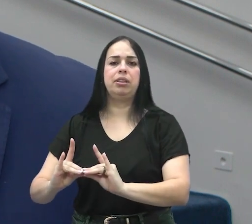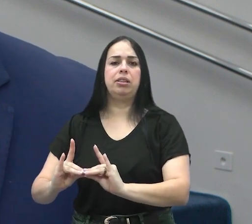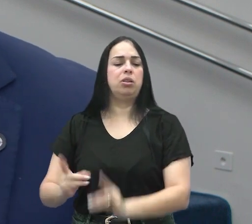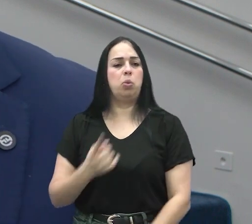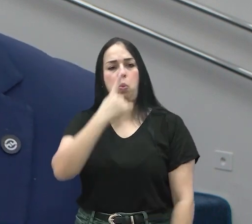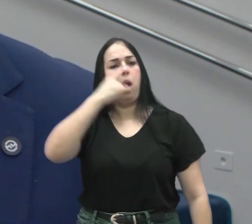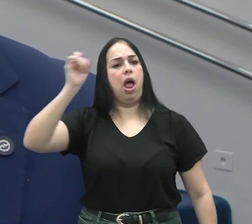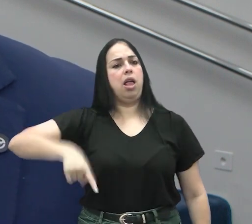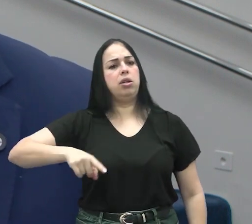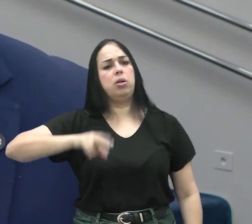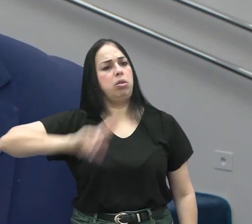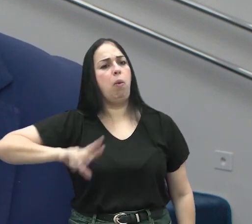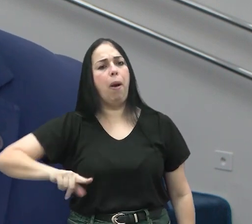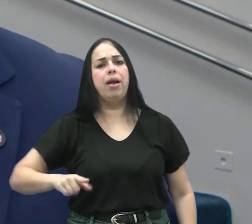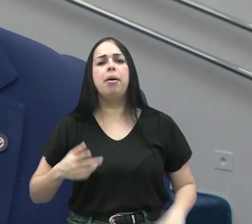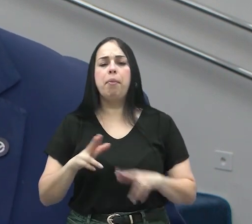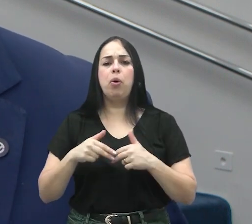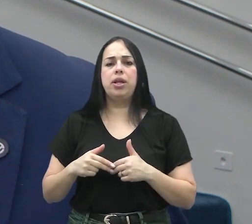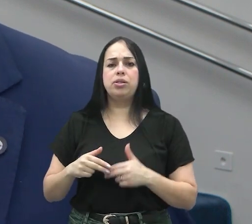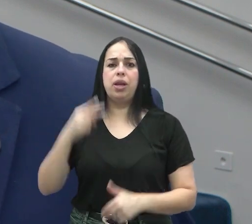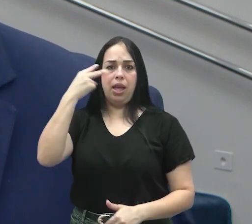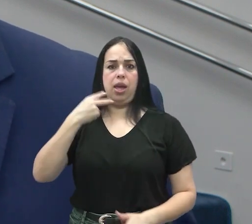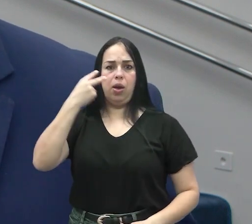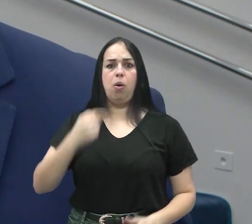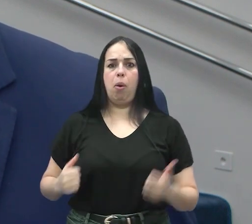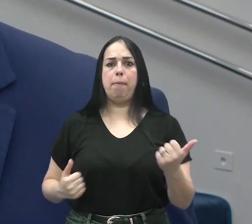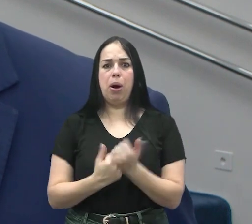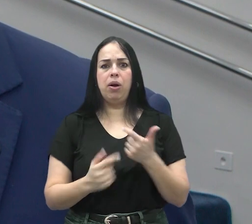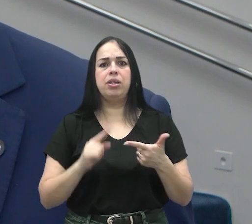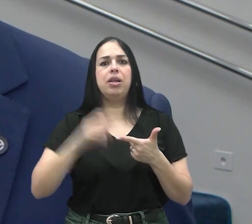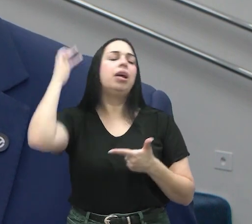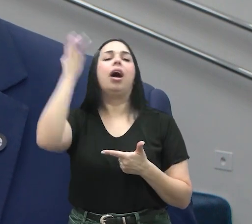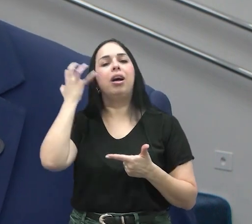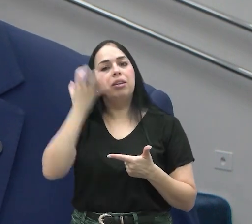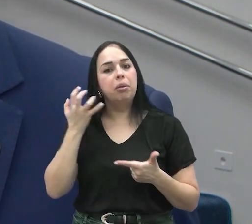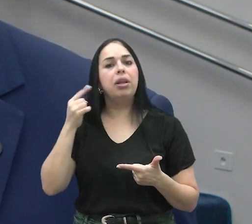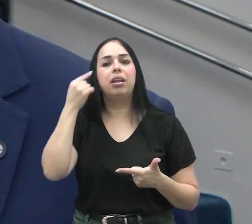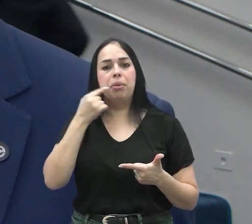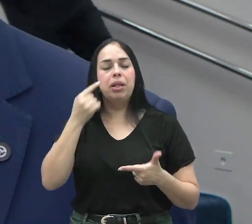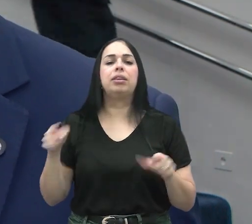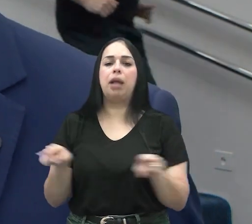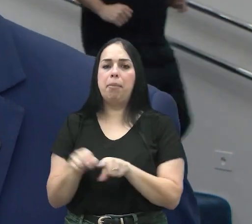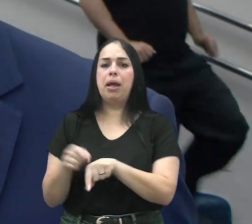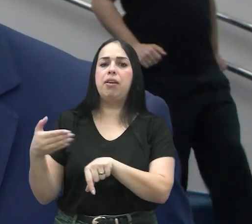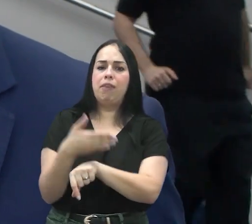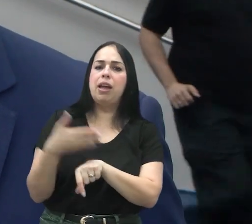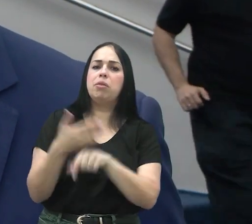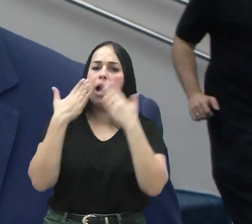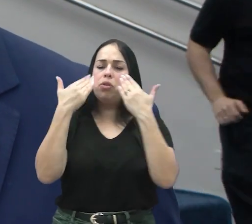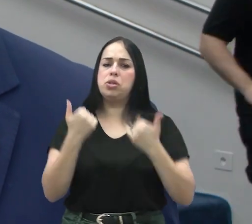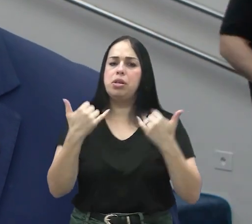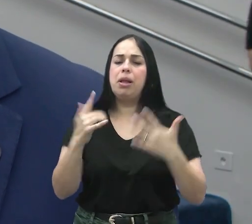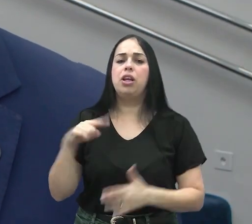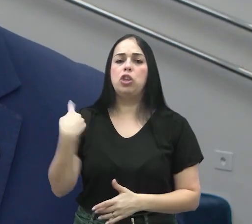não tenham seus filhos jogados no lixo. E por isso tem um apoio desse vereador, tem um apoio da deputada Letícia Guiar, que também esteve aqui